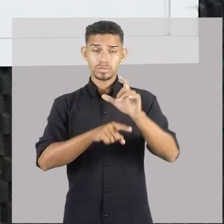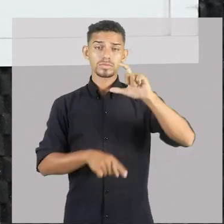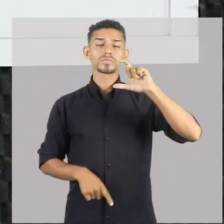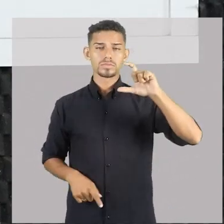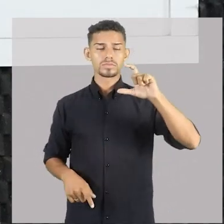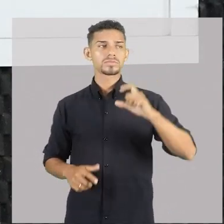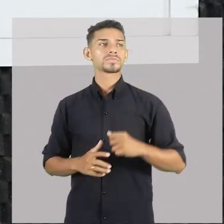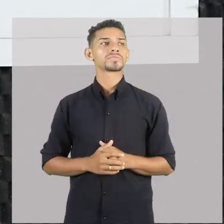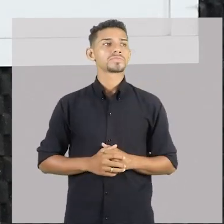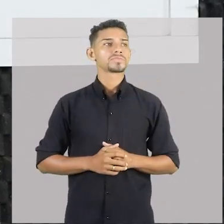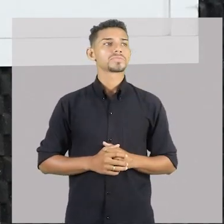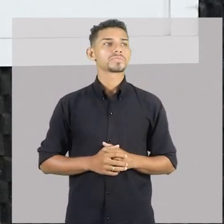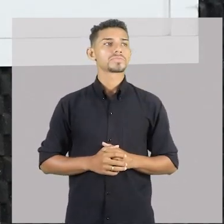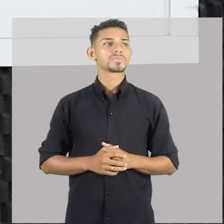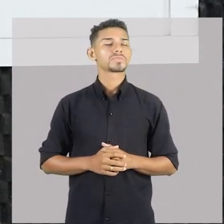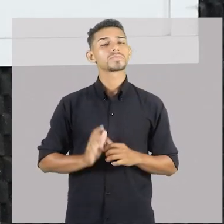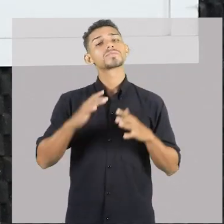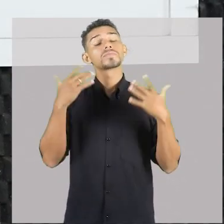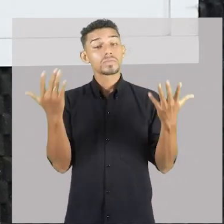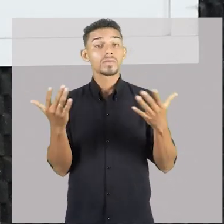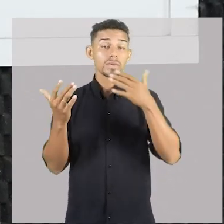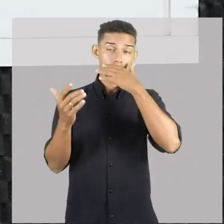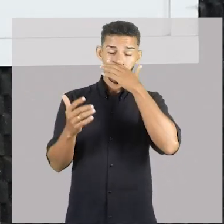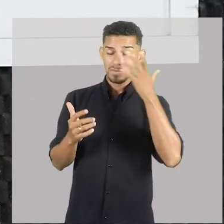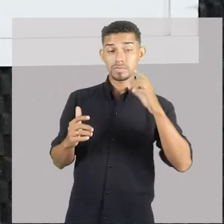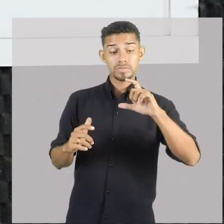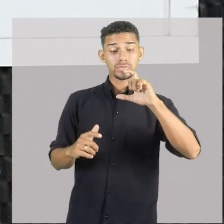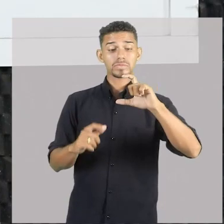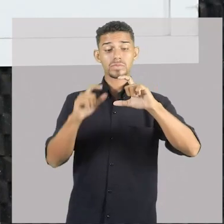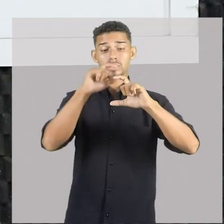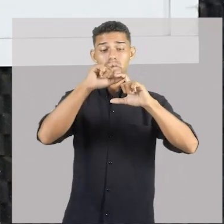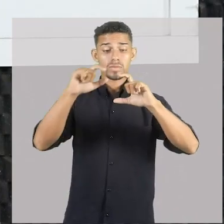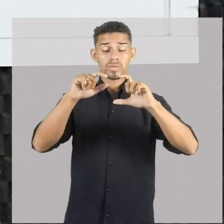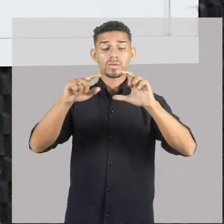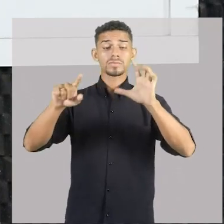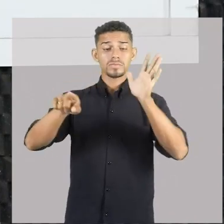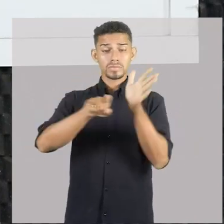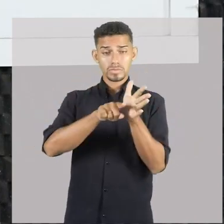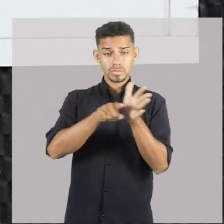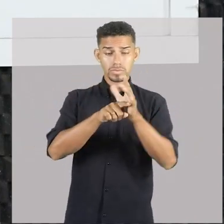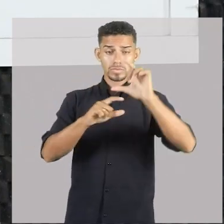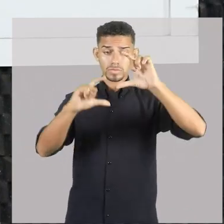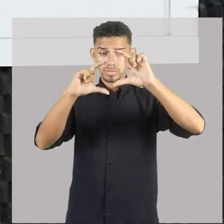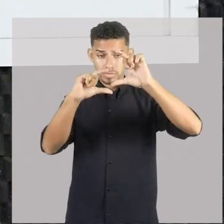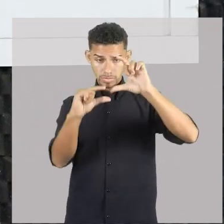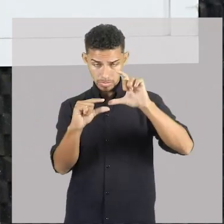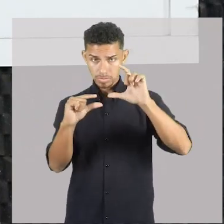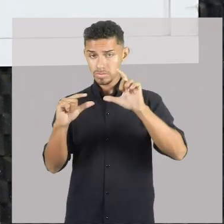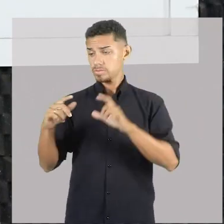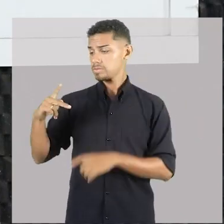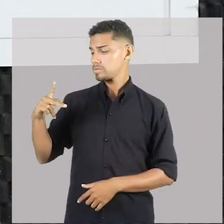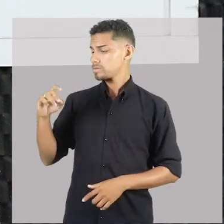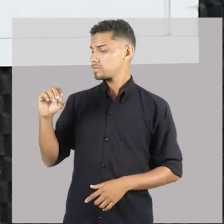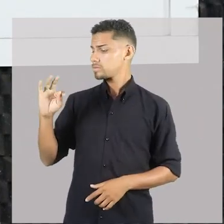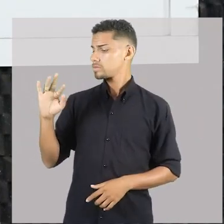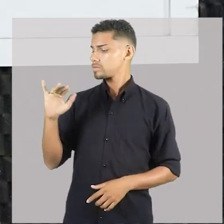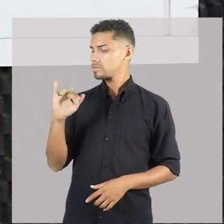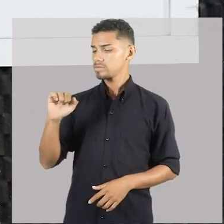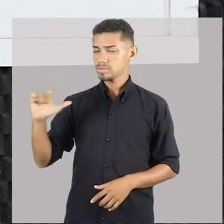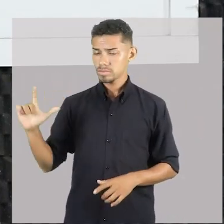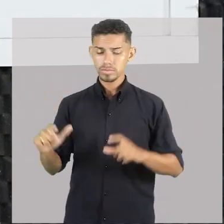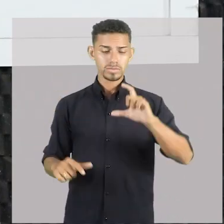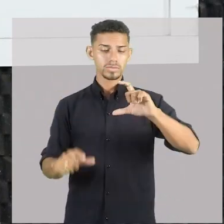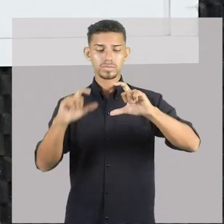negativo. Então, o polo negativo é o polo de menor potencial, o polo positivo é o polo de